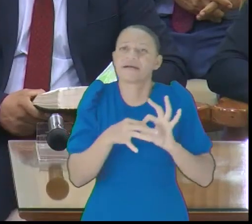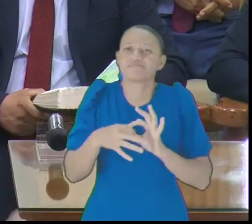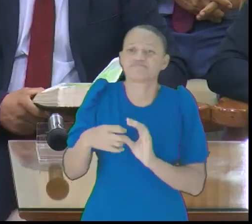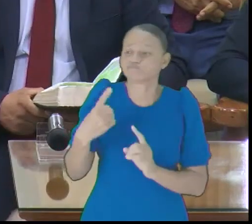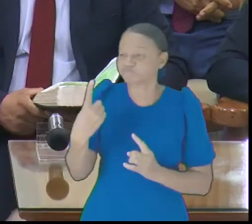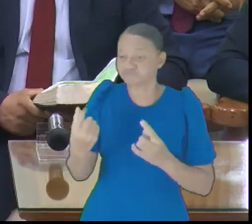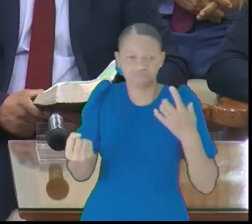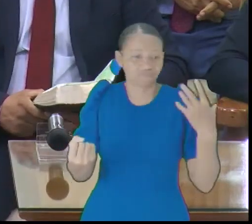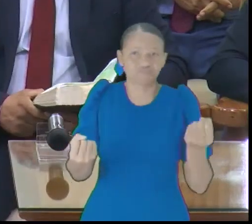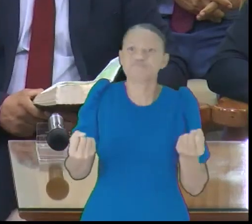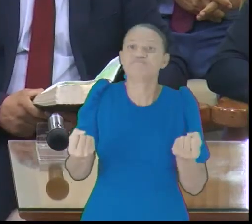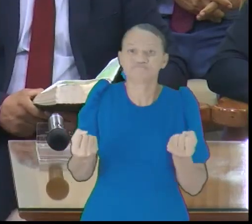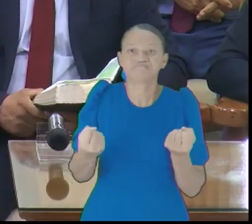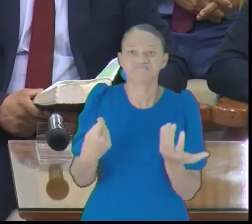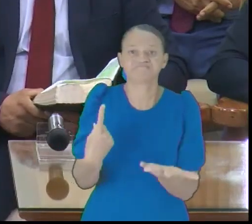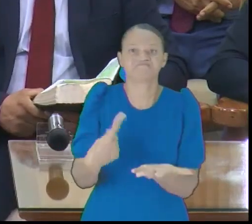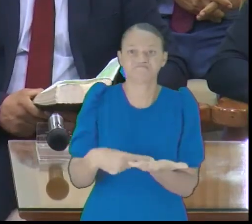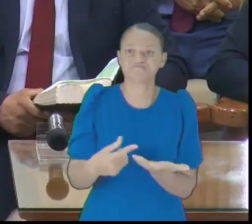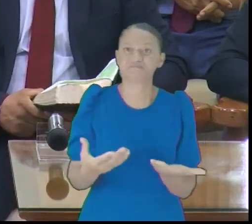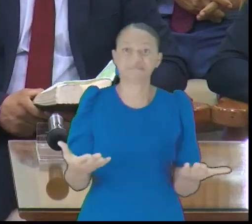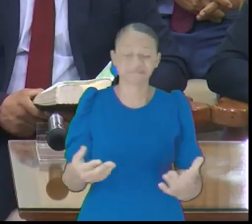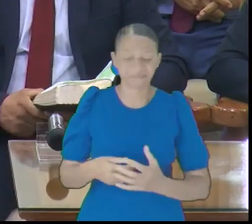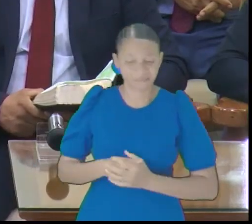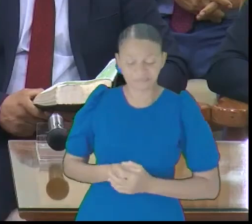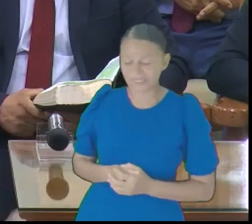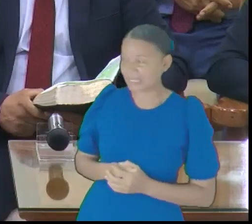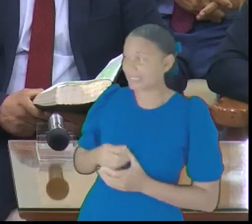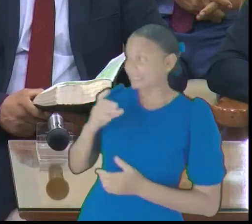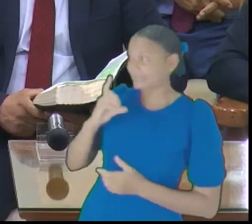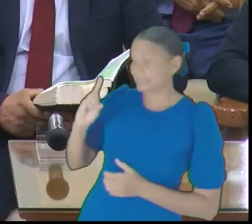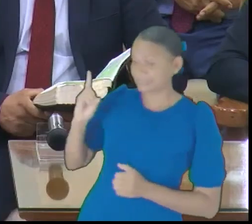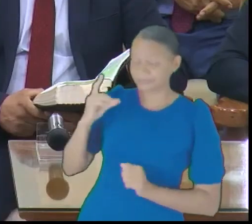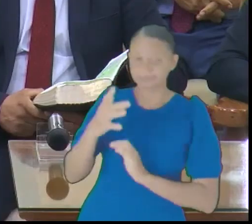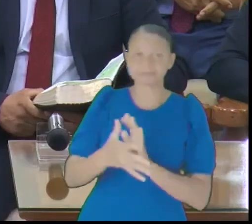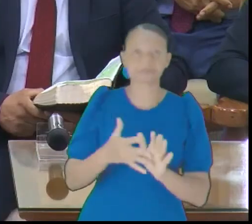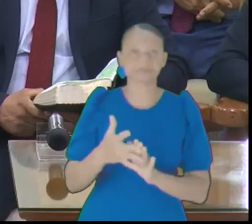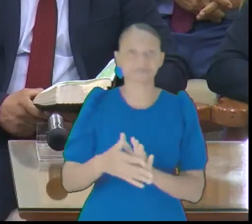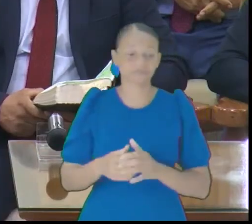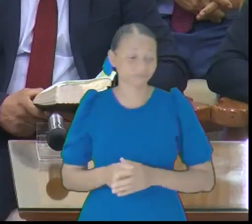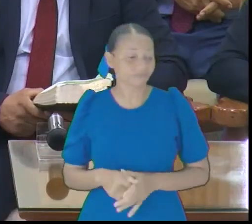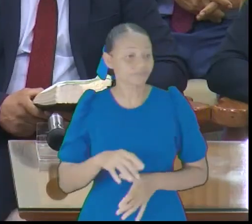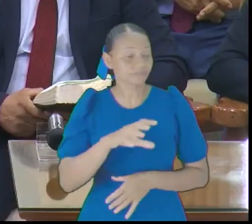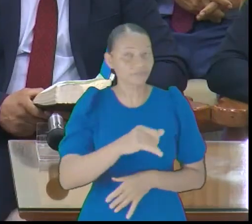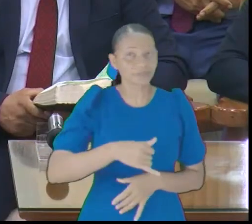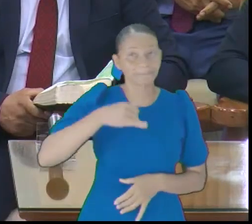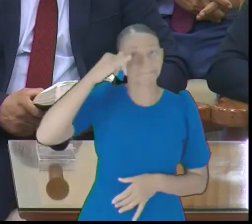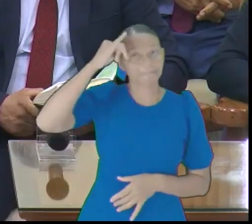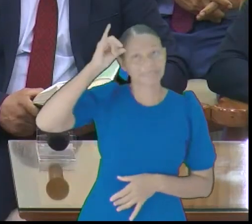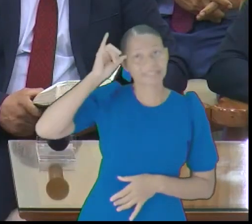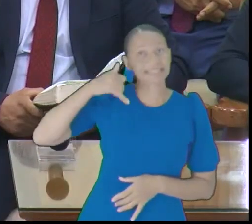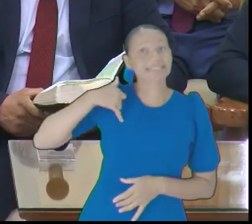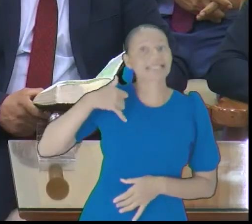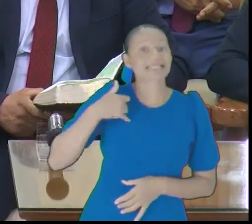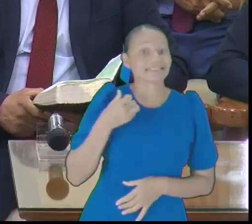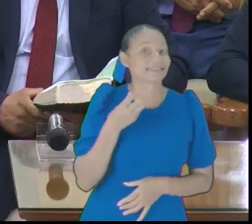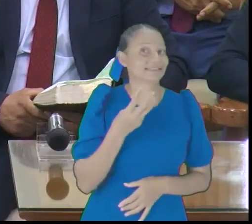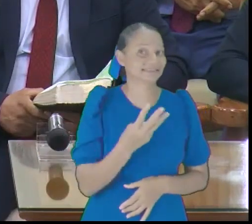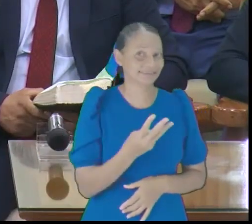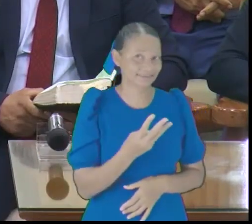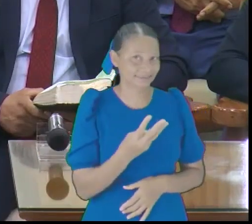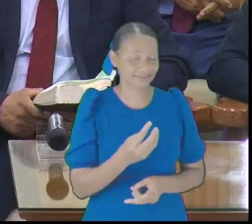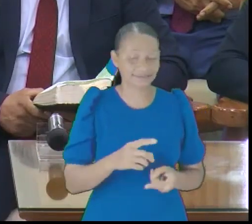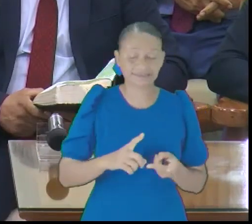feitos assim. Aí Deus disse: toma uma bezerra de 3 anos,